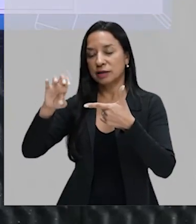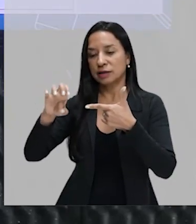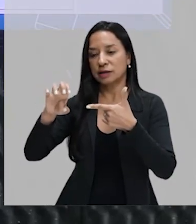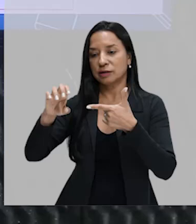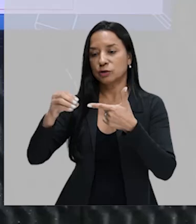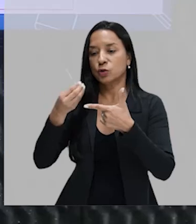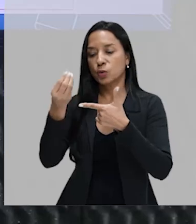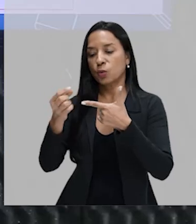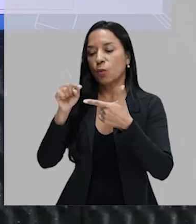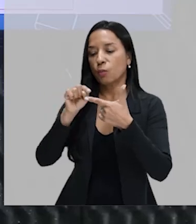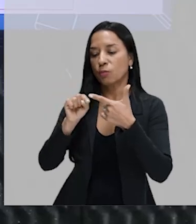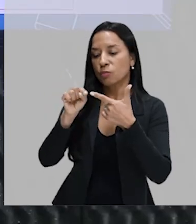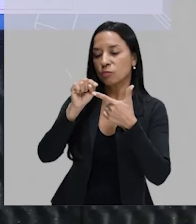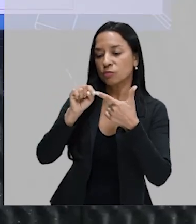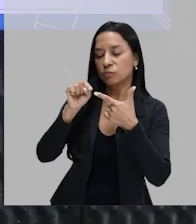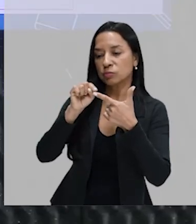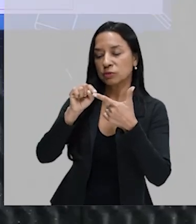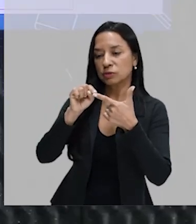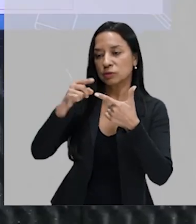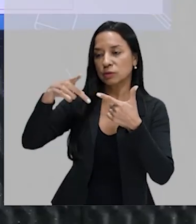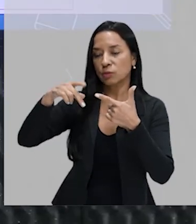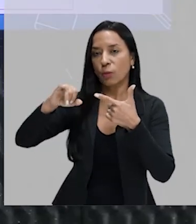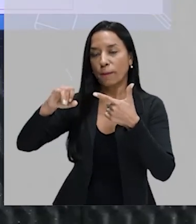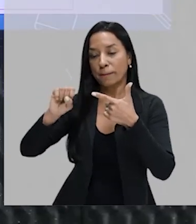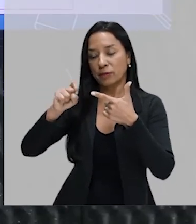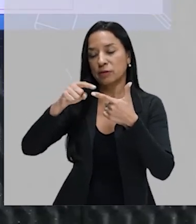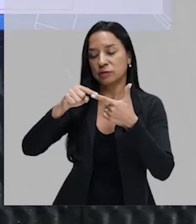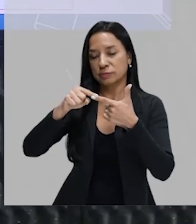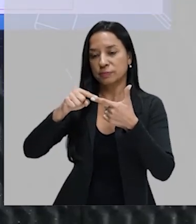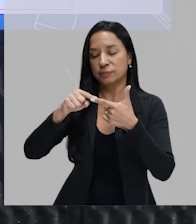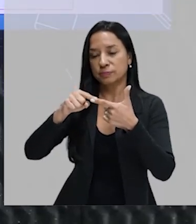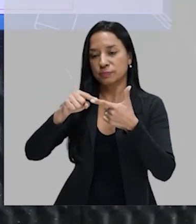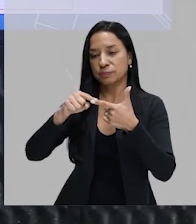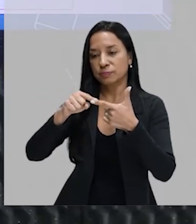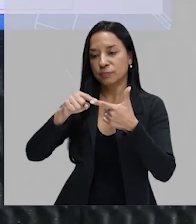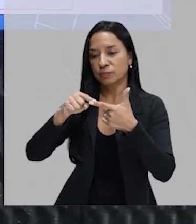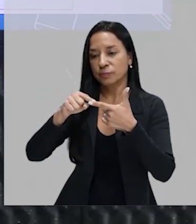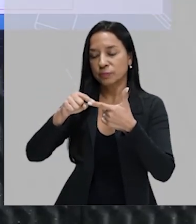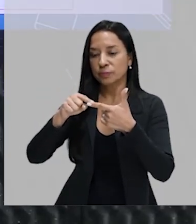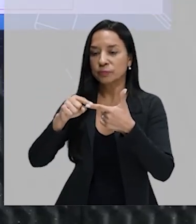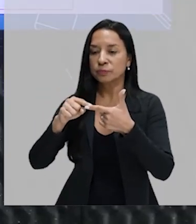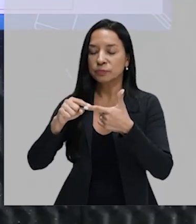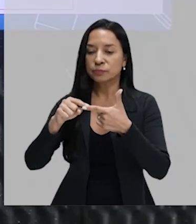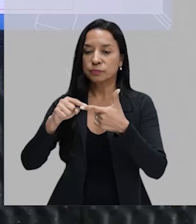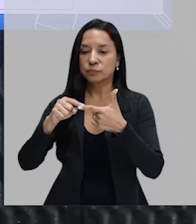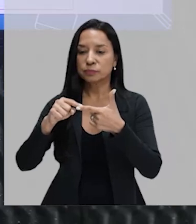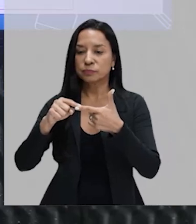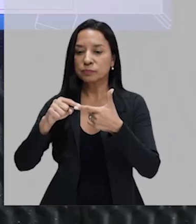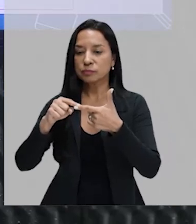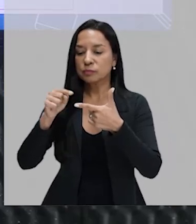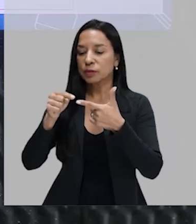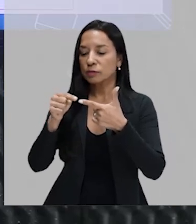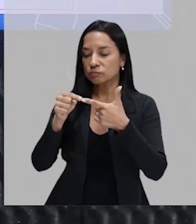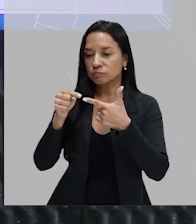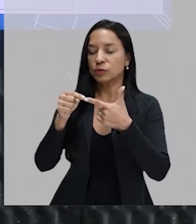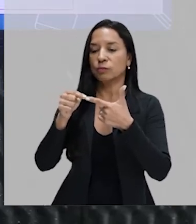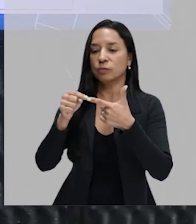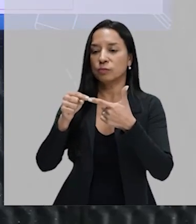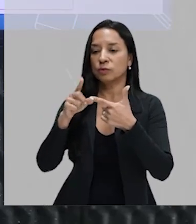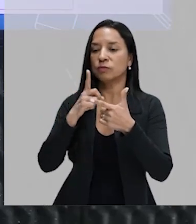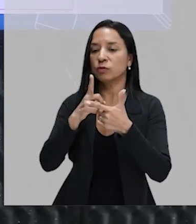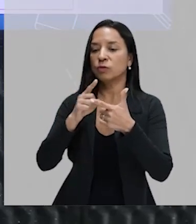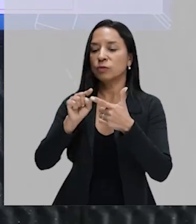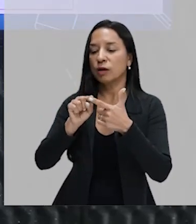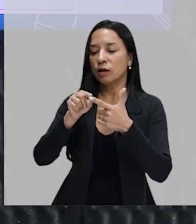como cabeça do pênis. E nessa parte mais na ponta do pênis, nós vamos encontrar